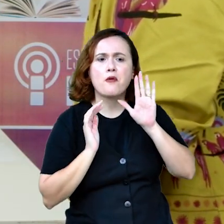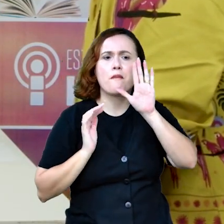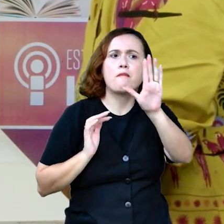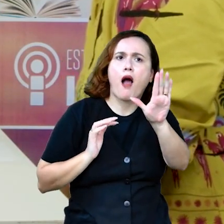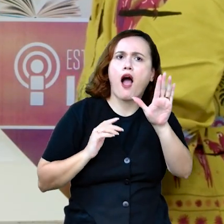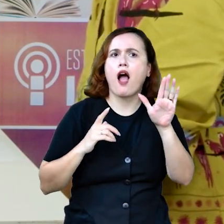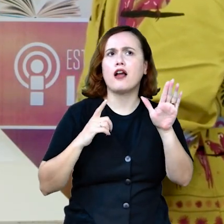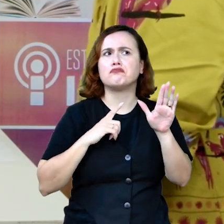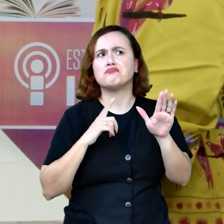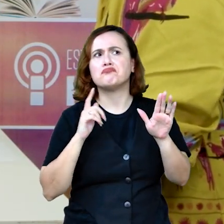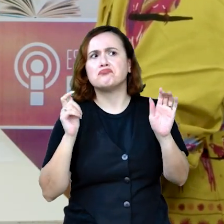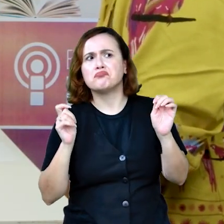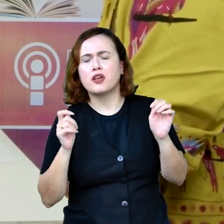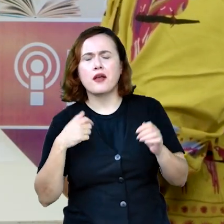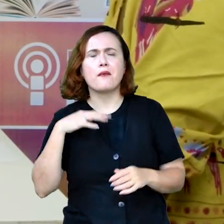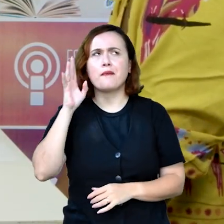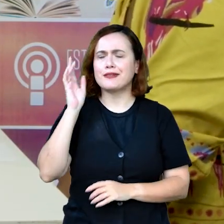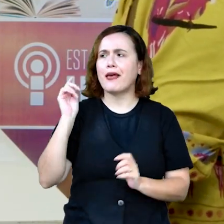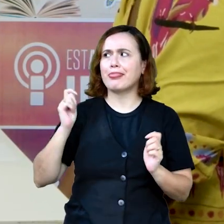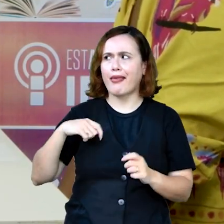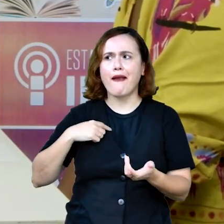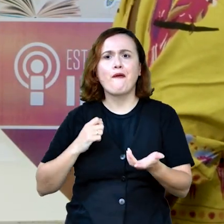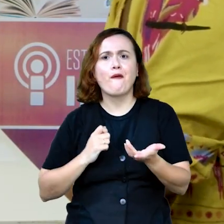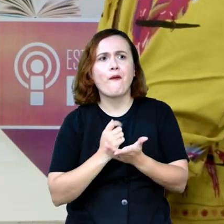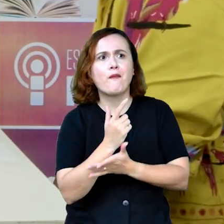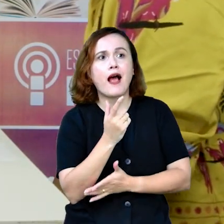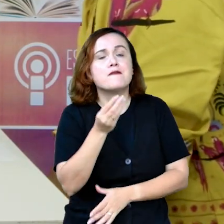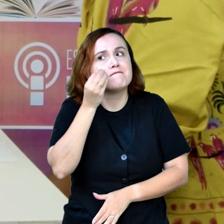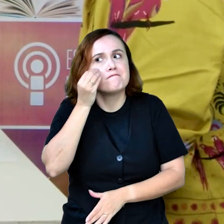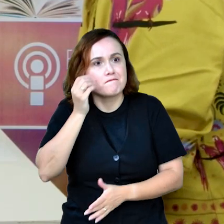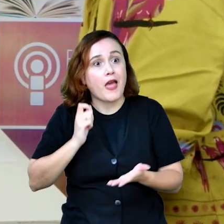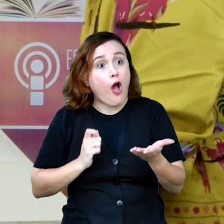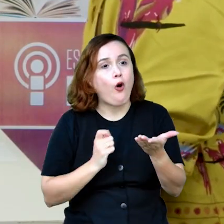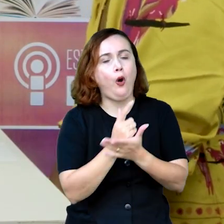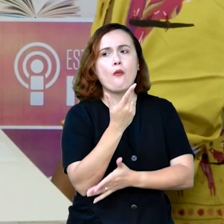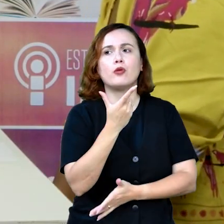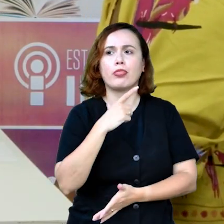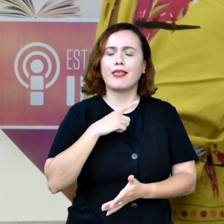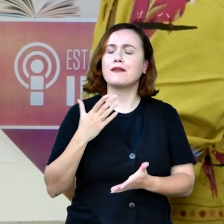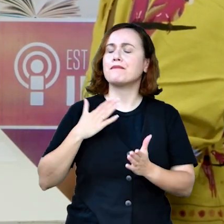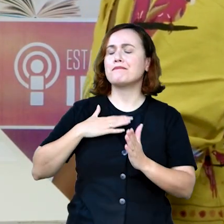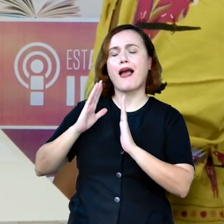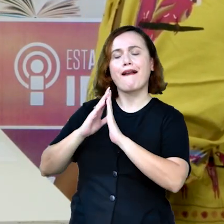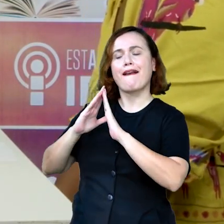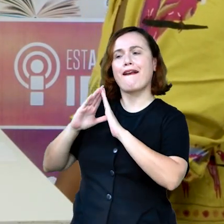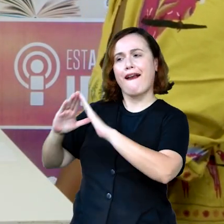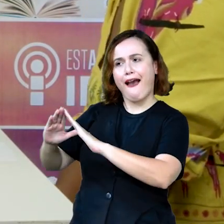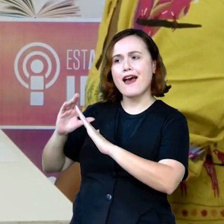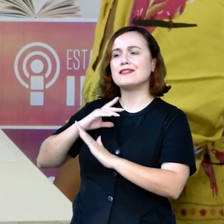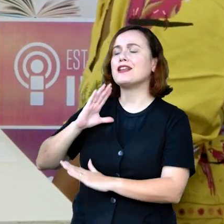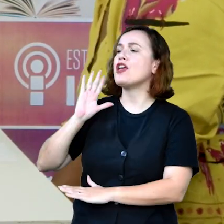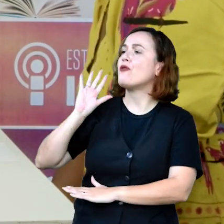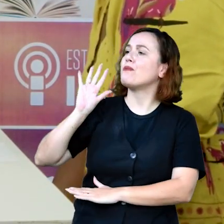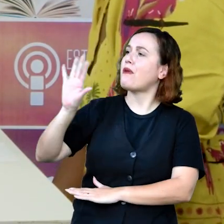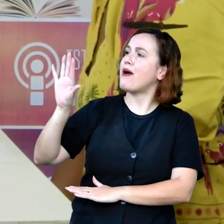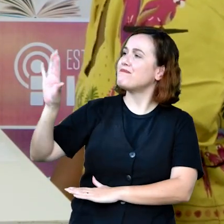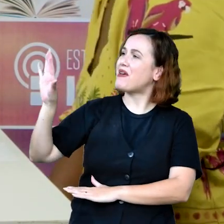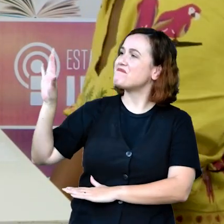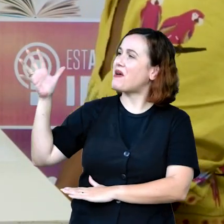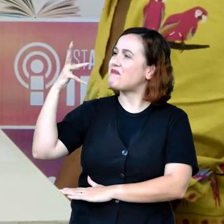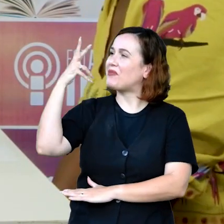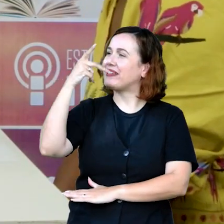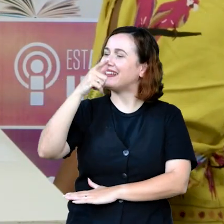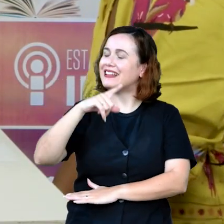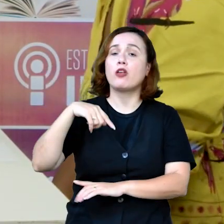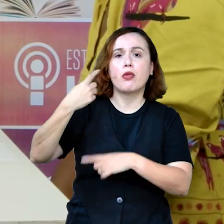por exemplo, ao meu alcance, eu compro para decorar minha casa, para fazer esse dinheiro circular. Eu acho que é importante, né? Aí eu tiro uma foto,